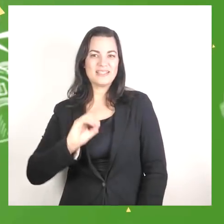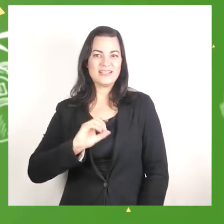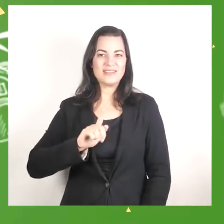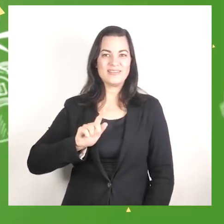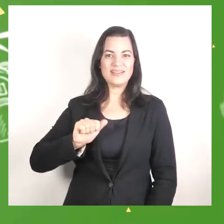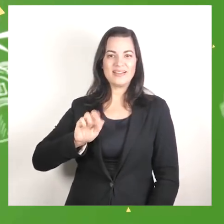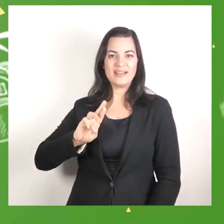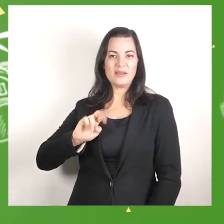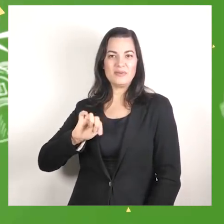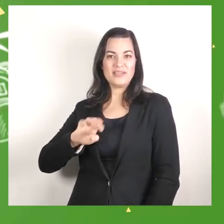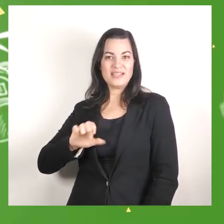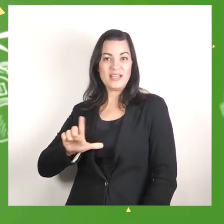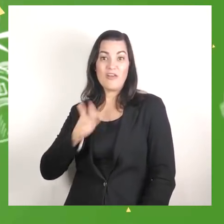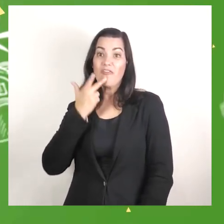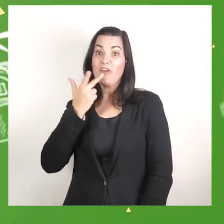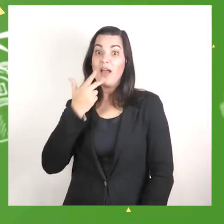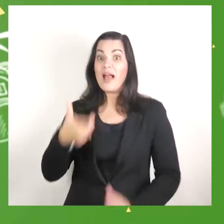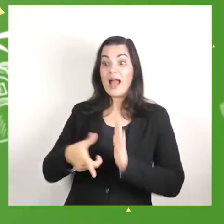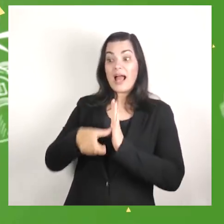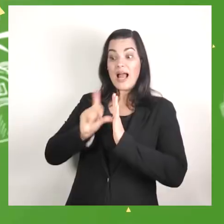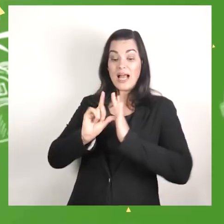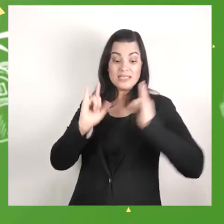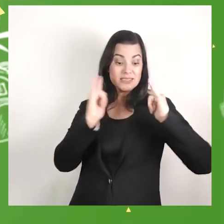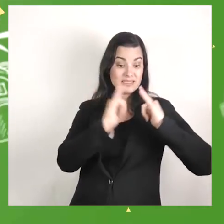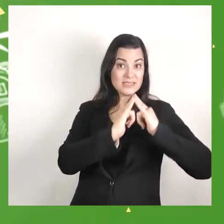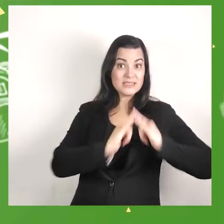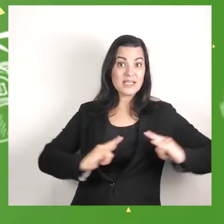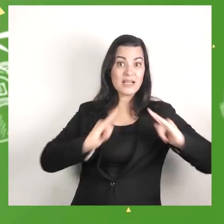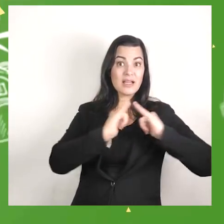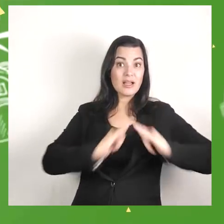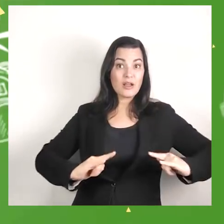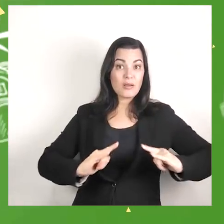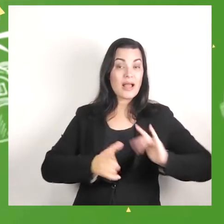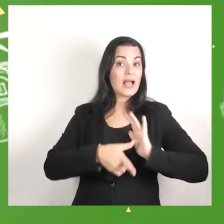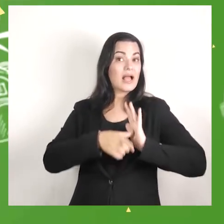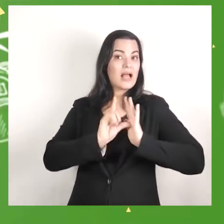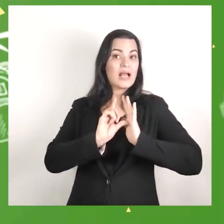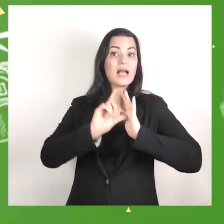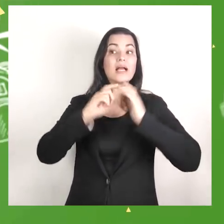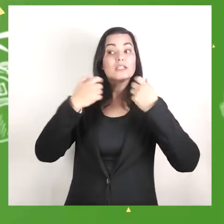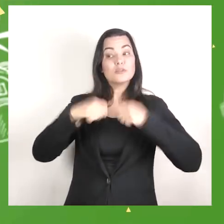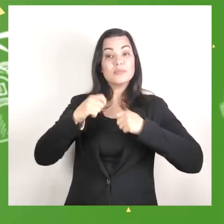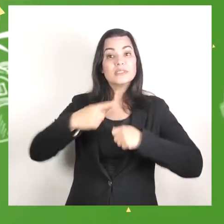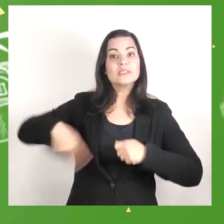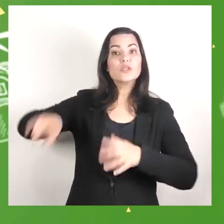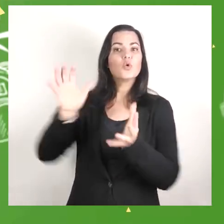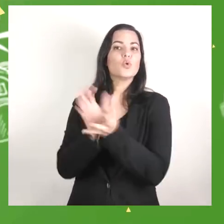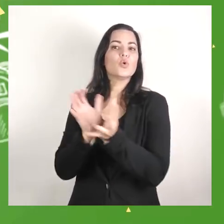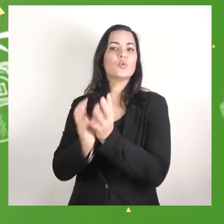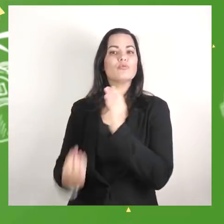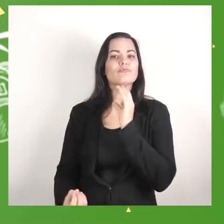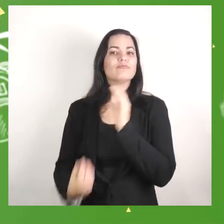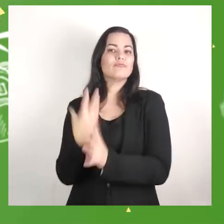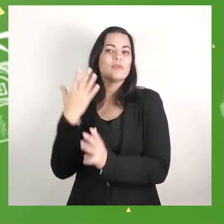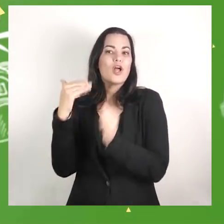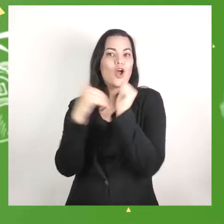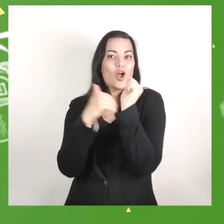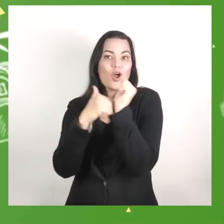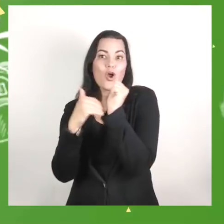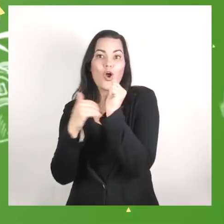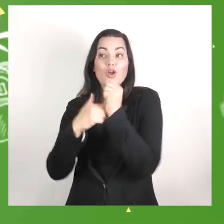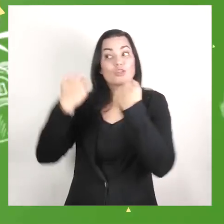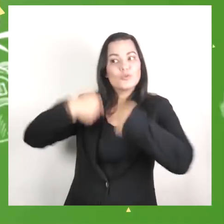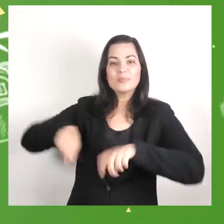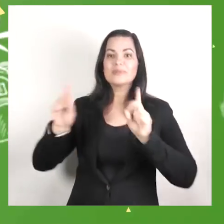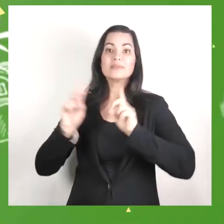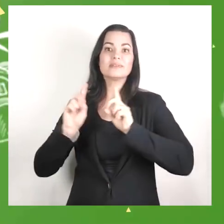acampar, poderiam ter criado um código que não precisasse de energia elétrica. E então, nessa situação